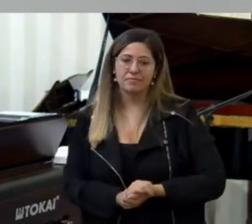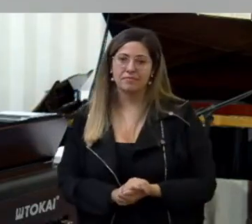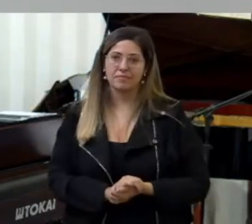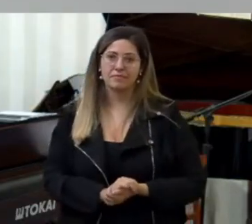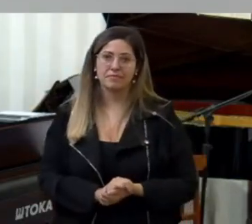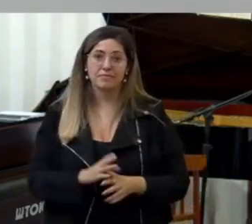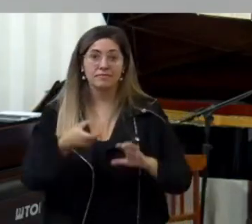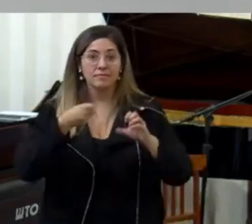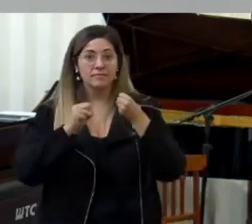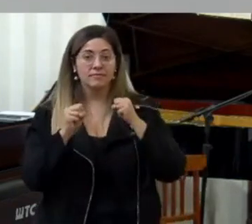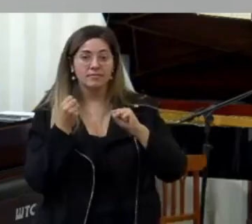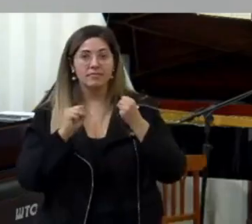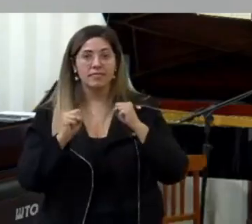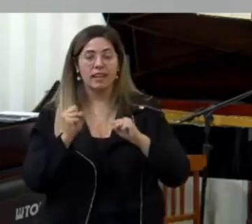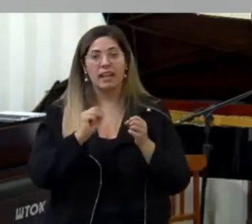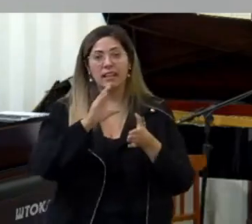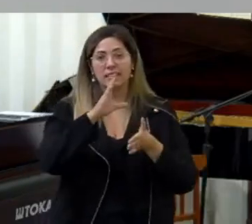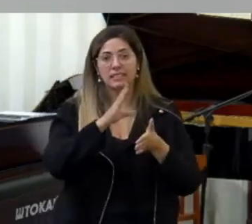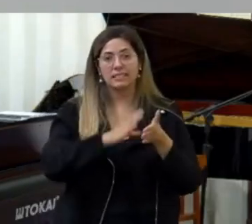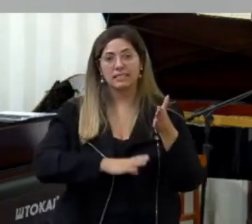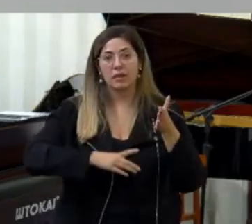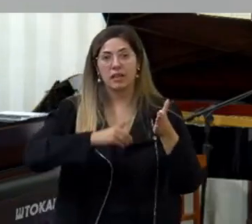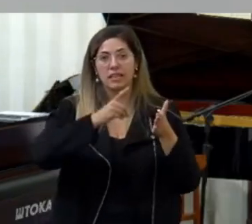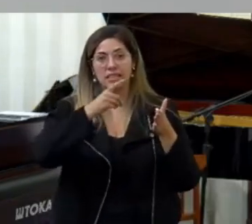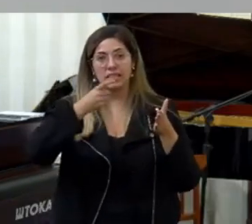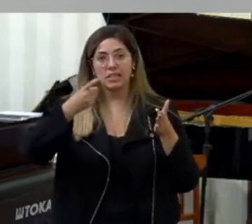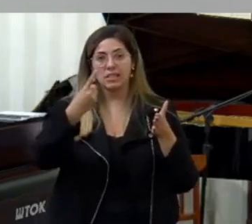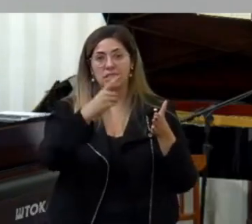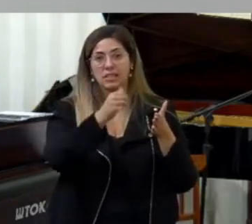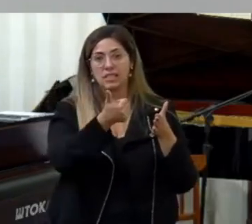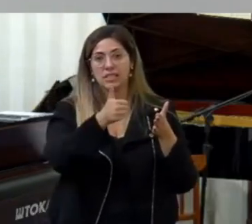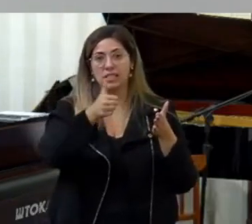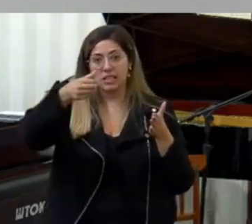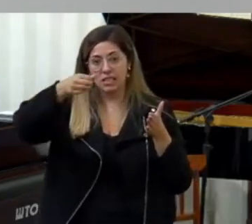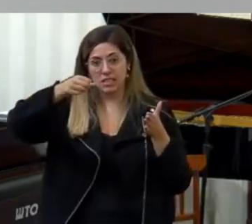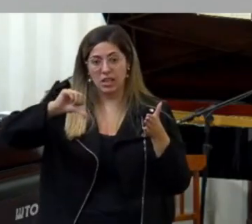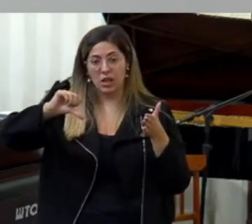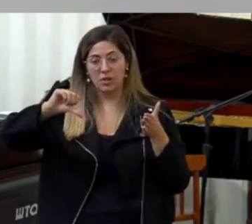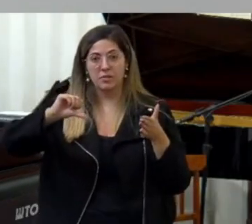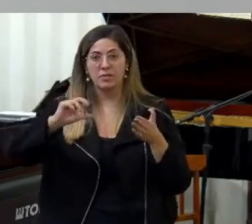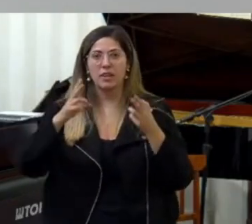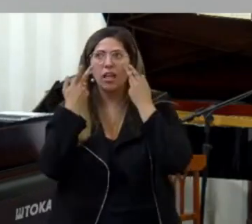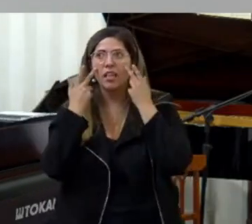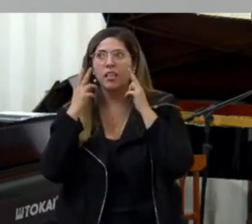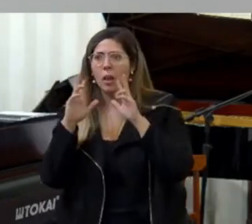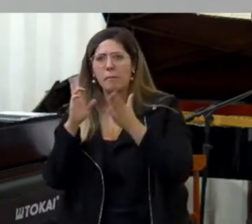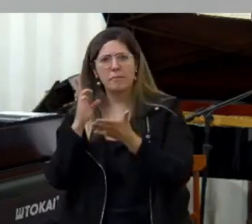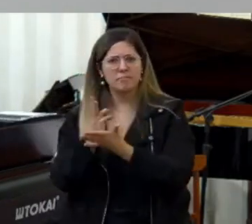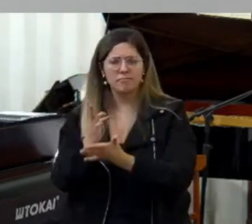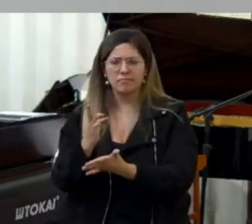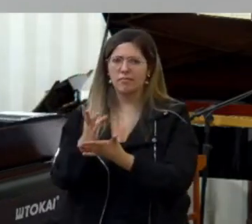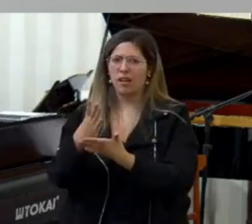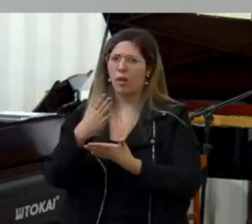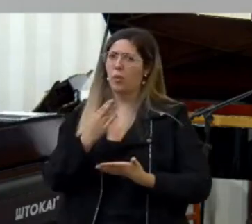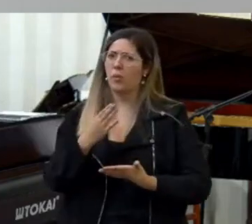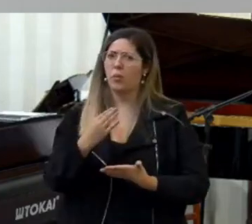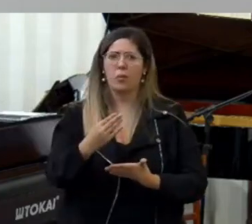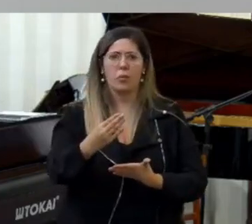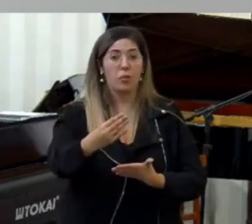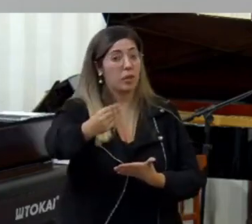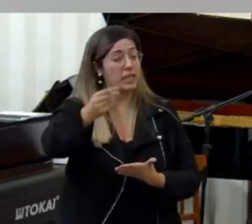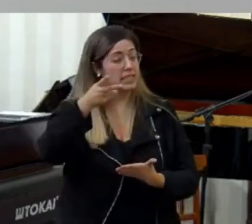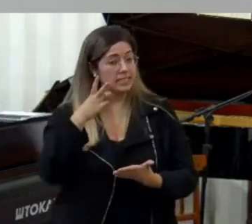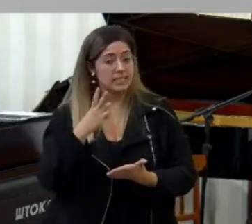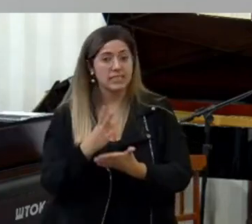O salmista do Salmo 119 disse: os teus testemunhos são a minha herança permanente. Eles são